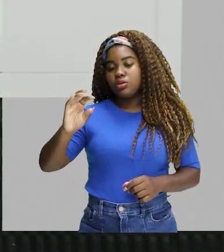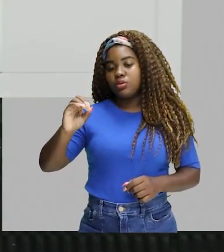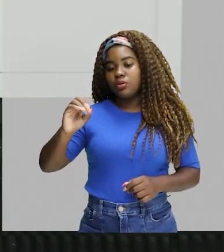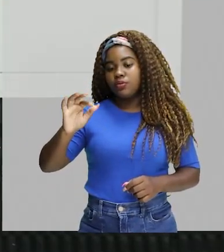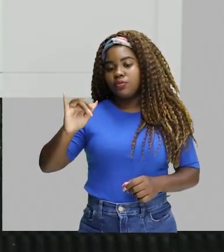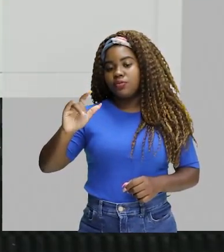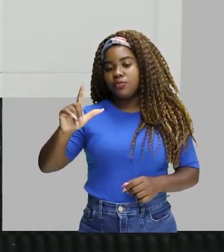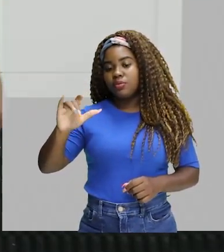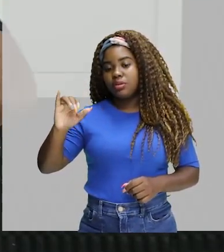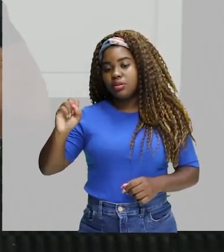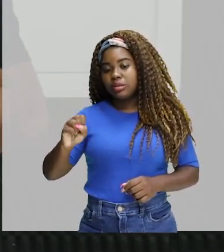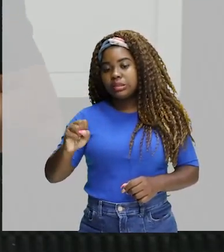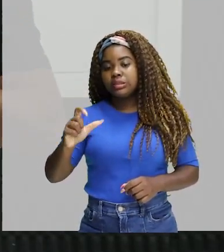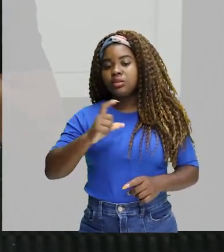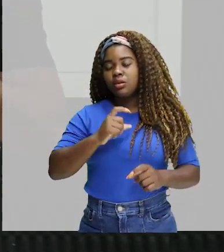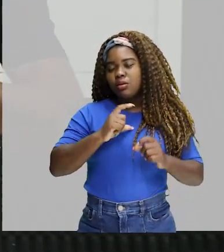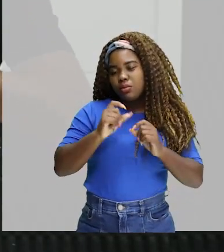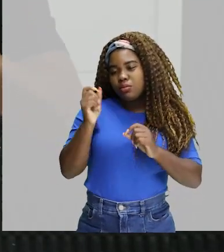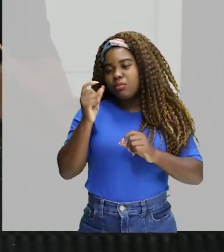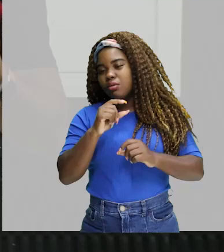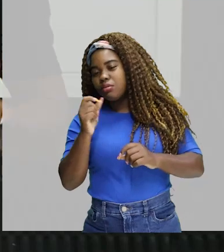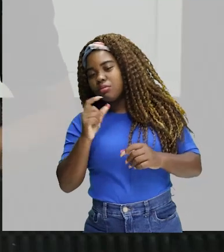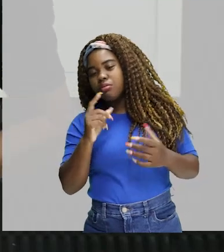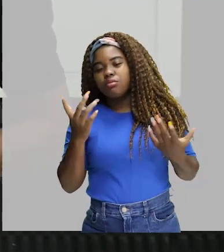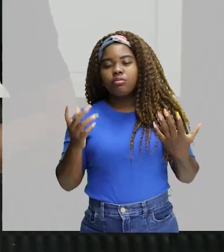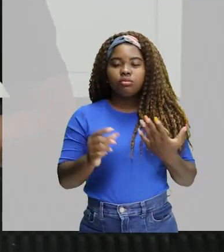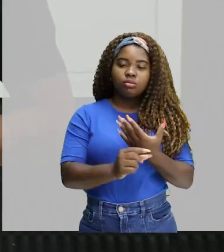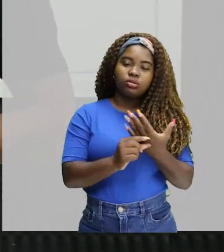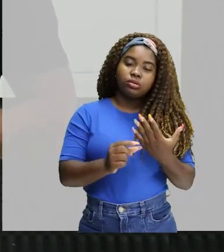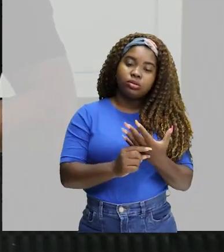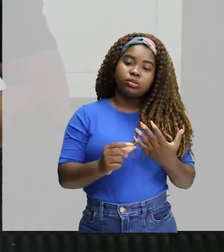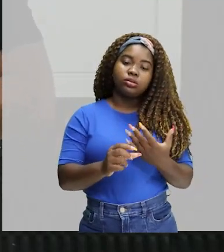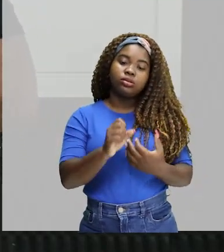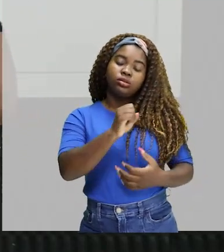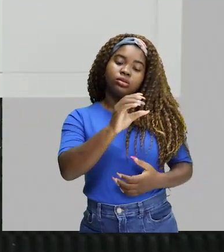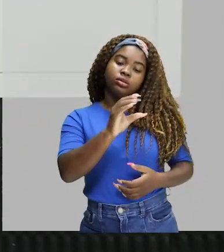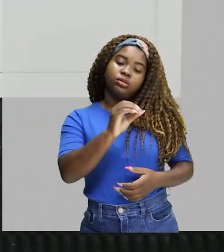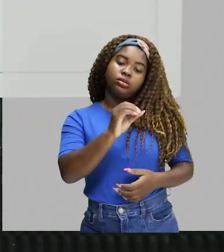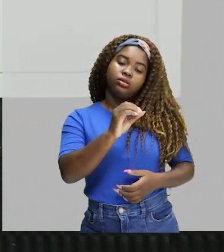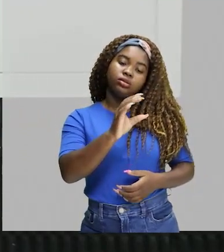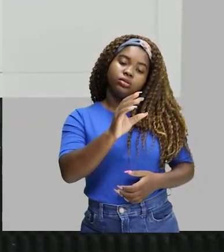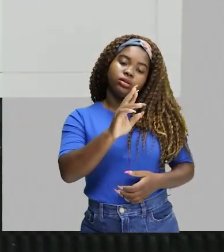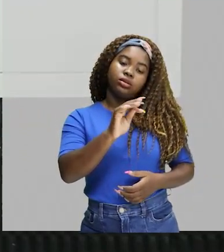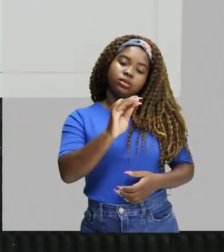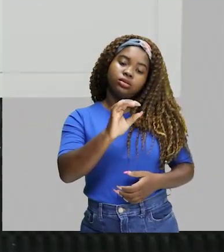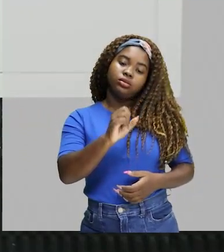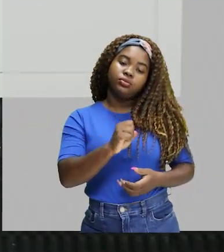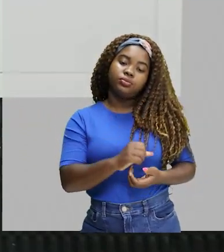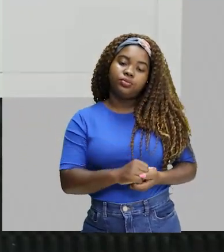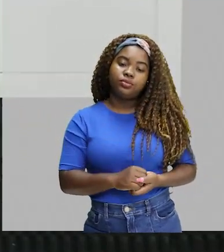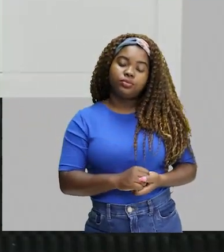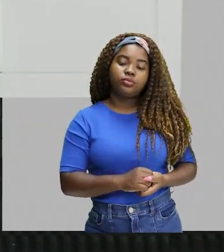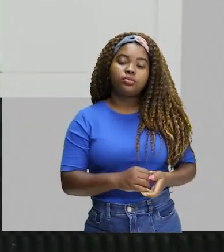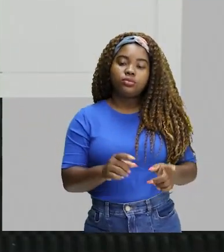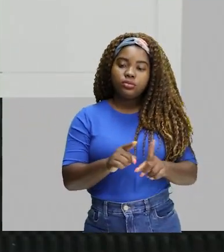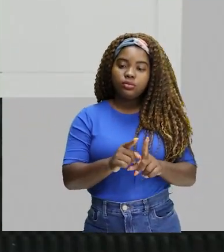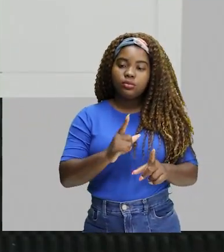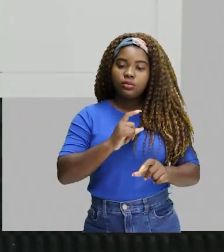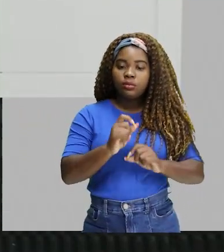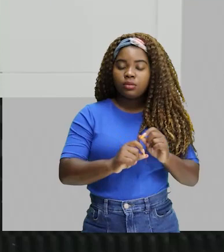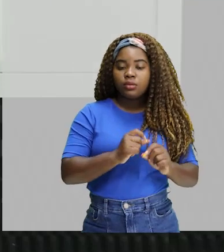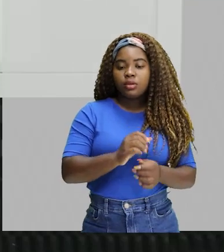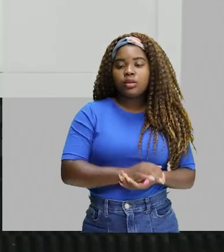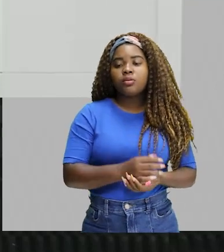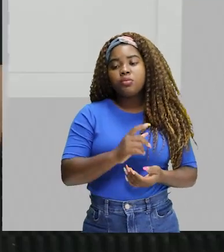lado meio comediante, até ridículo de Sócrates, né? Algumas coisas bem depreciativas. E nós temos também